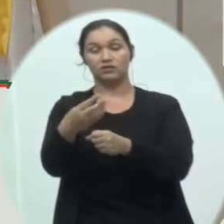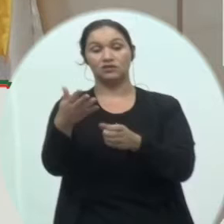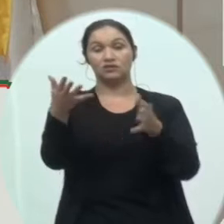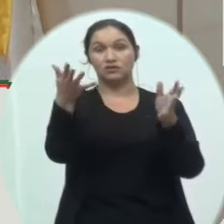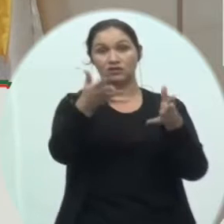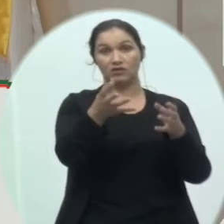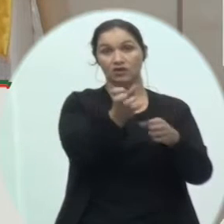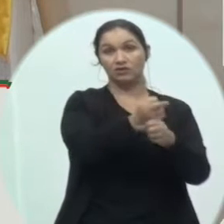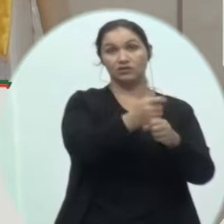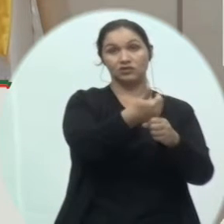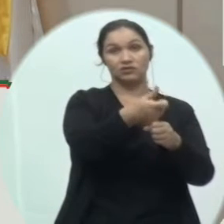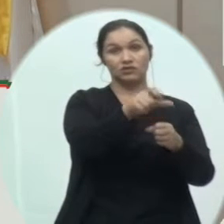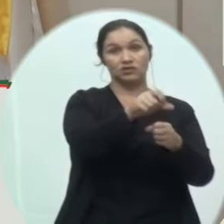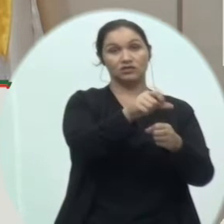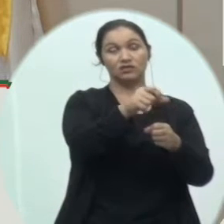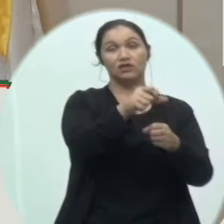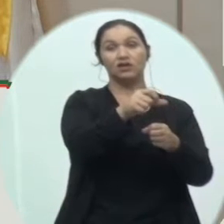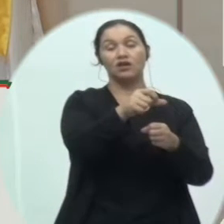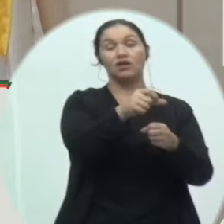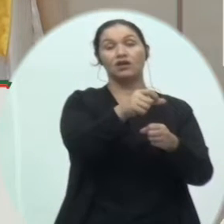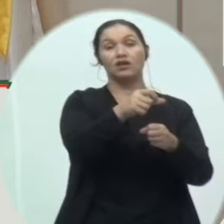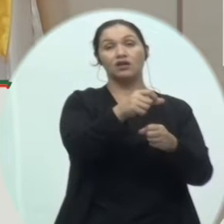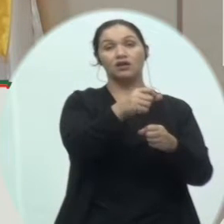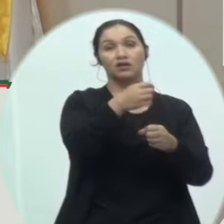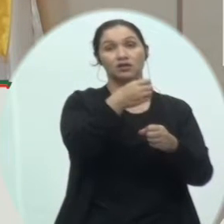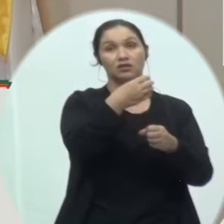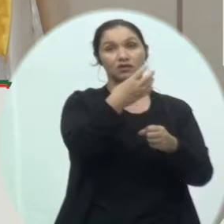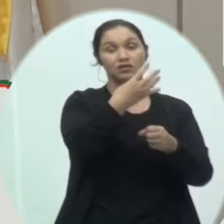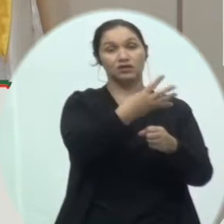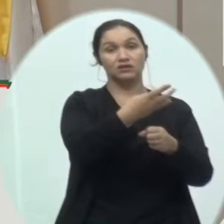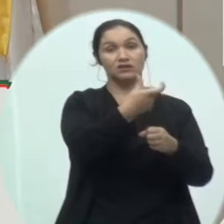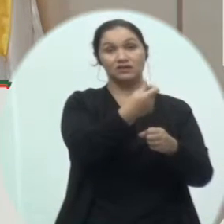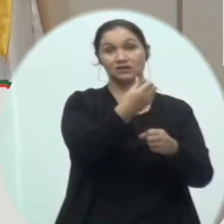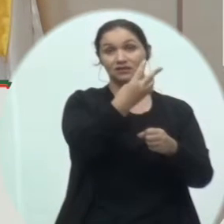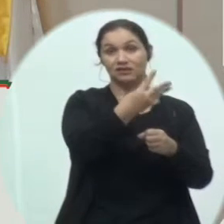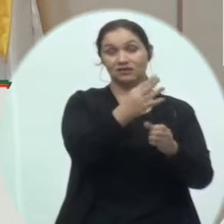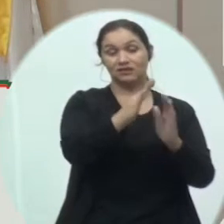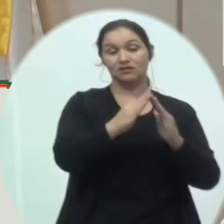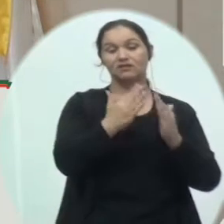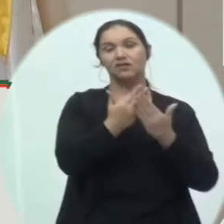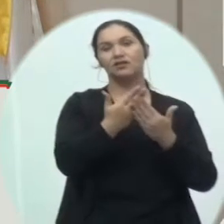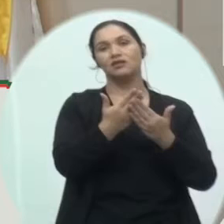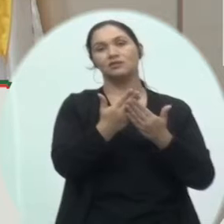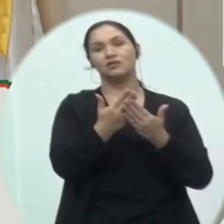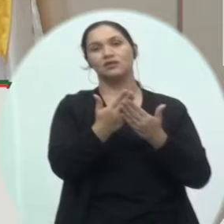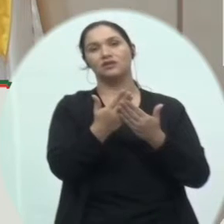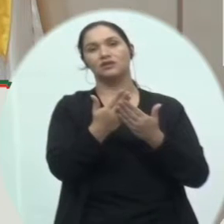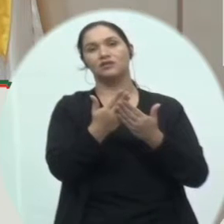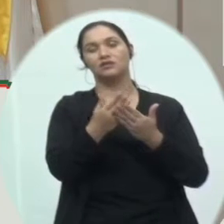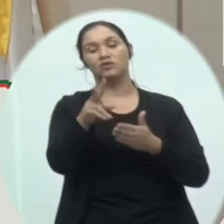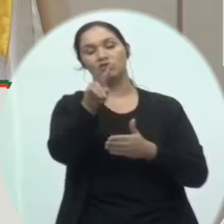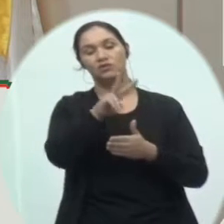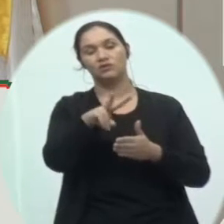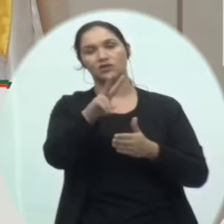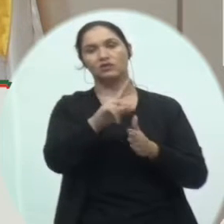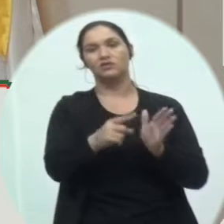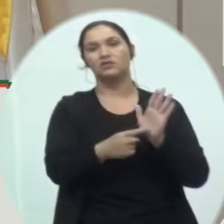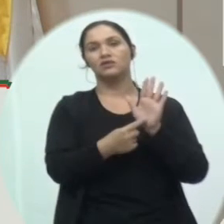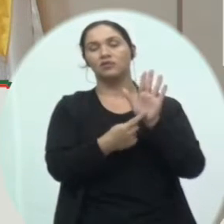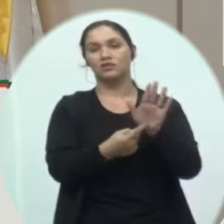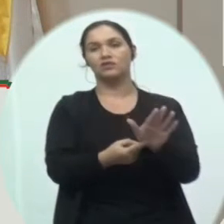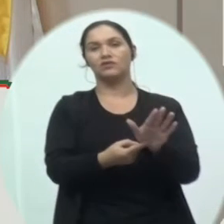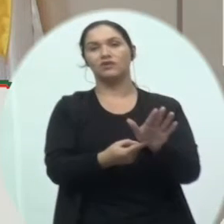em 263 requerimentos que foram apresentados pelos colegas vereadores,